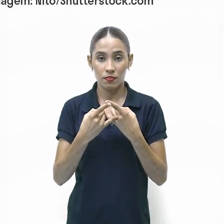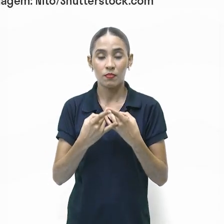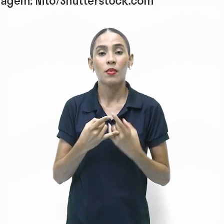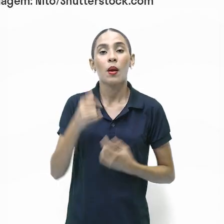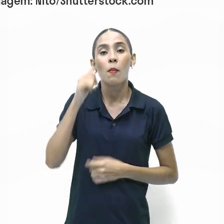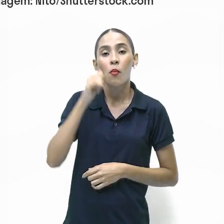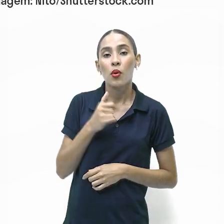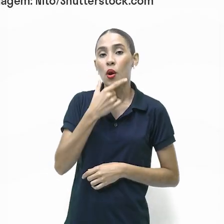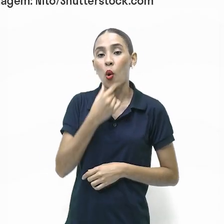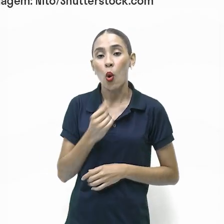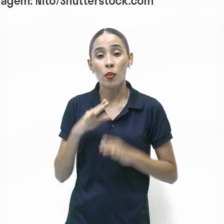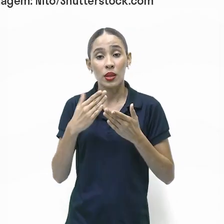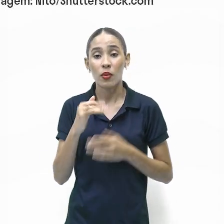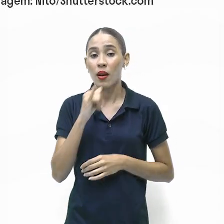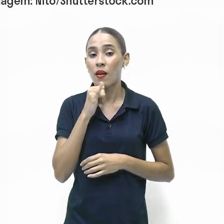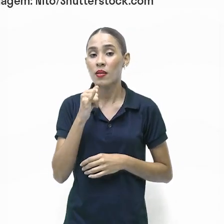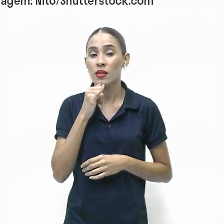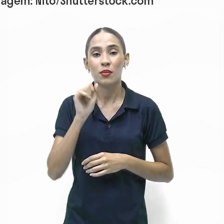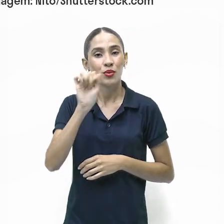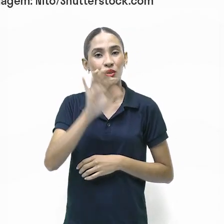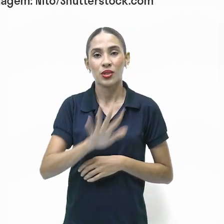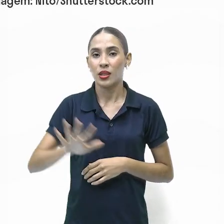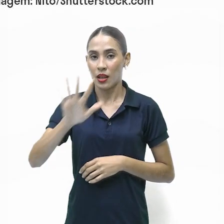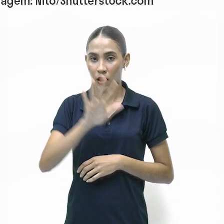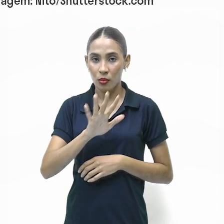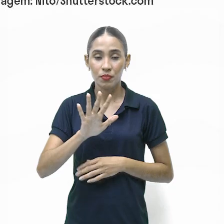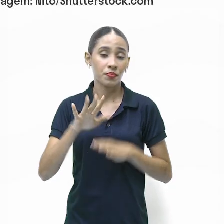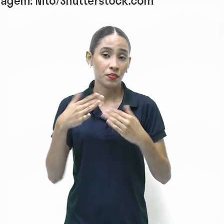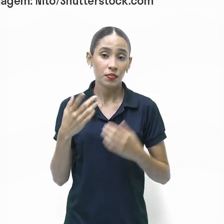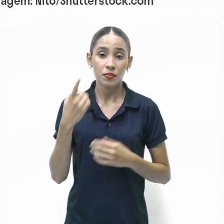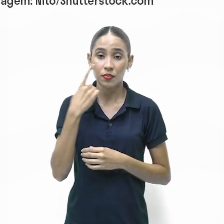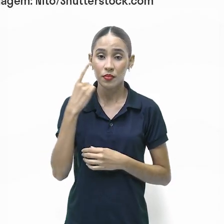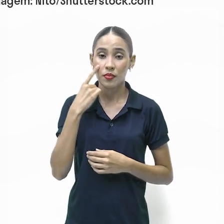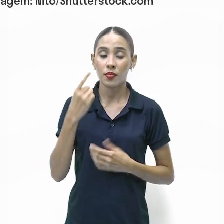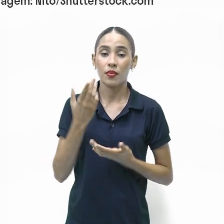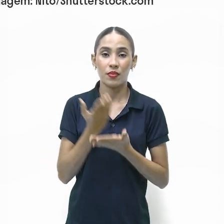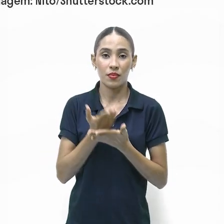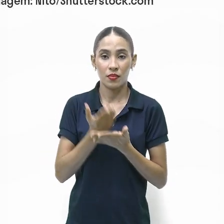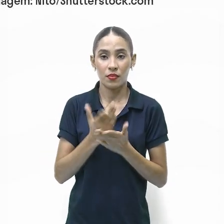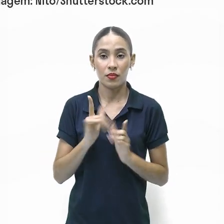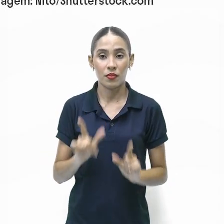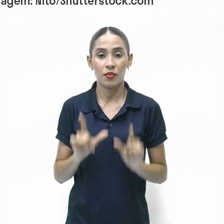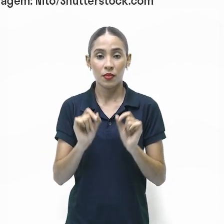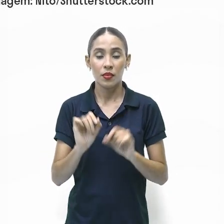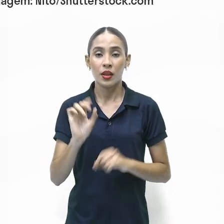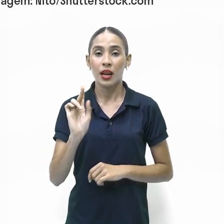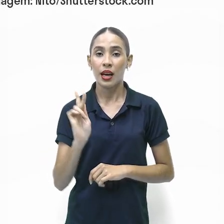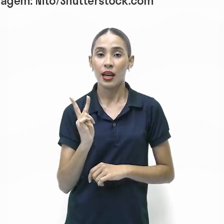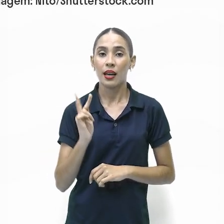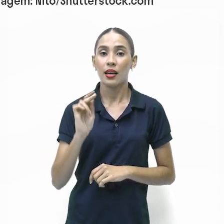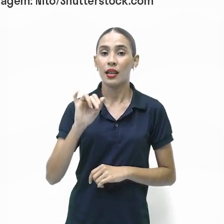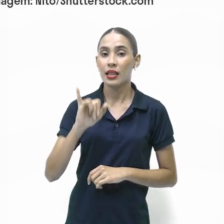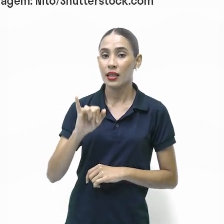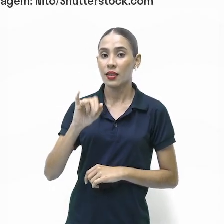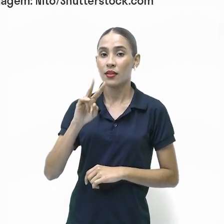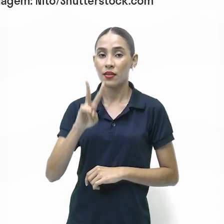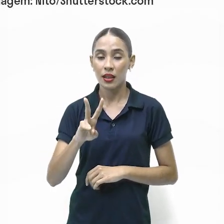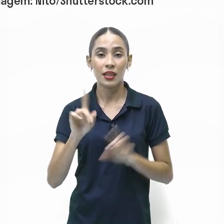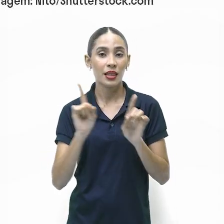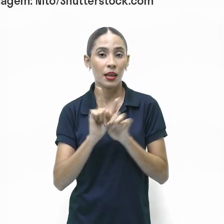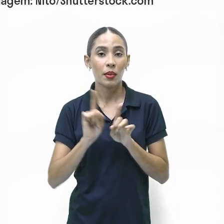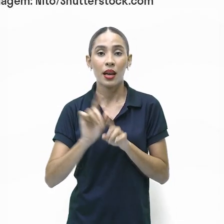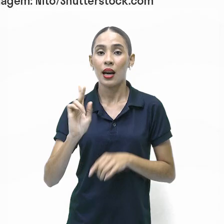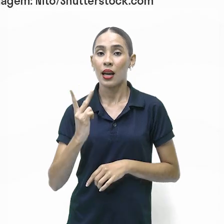feminino, né? Então, aqui a gente está falando no geral, né? Nós observamos nessa aula o HIV no início e o